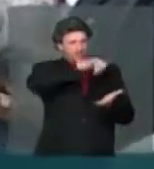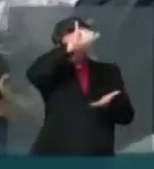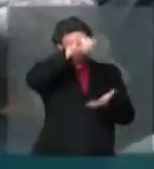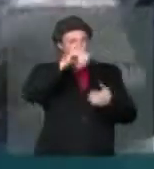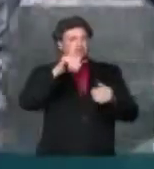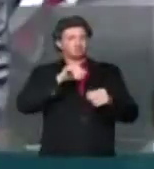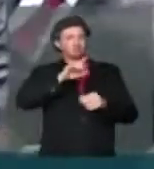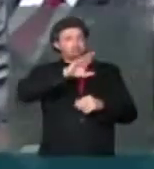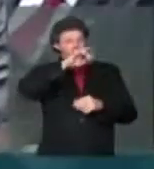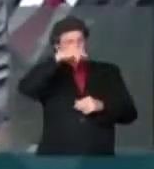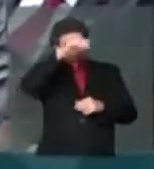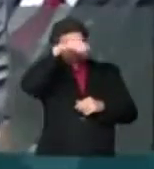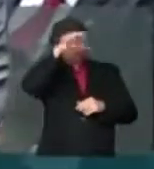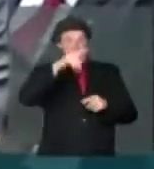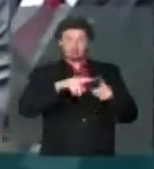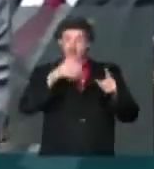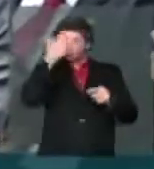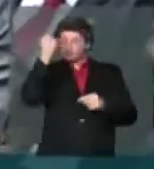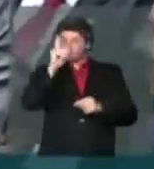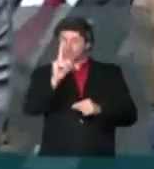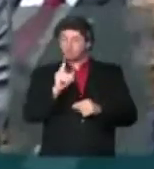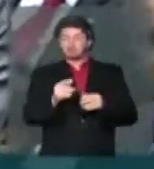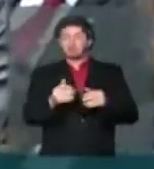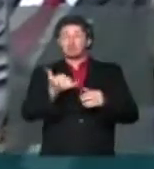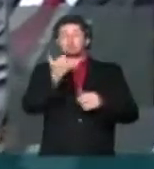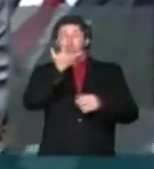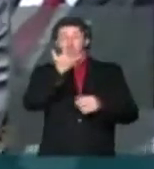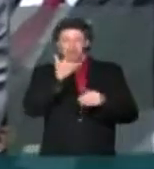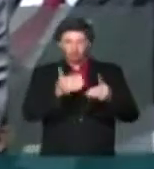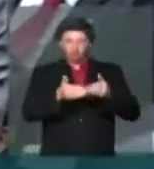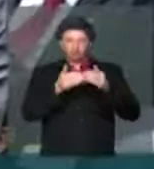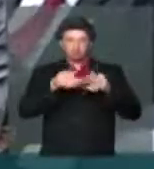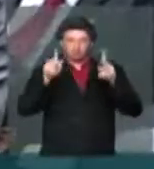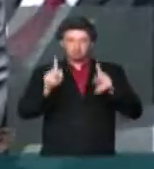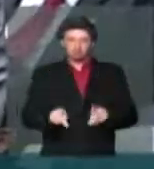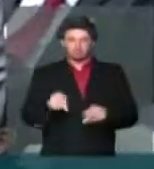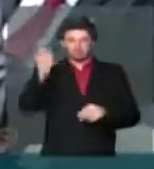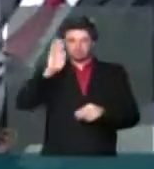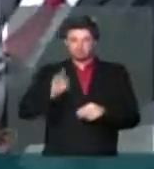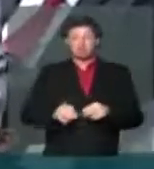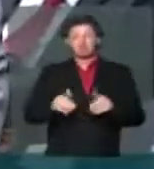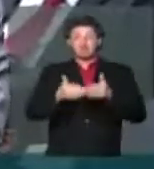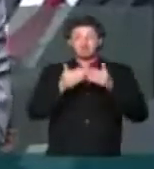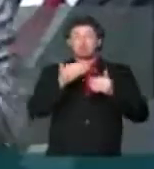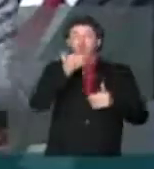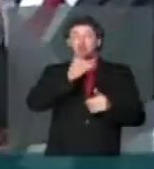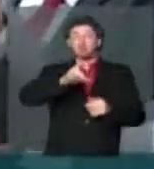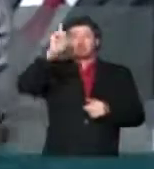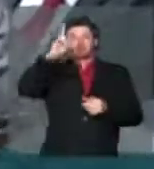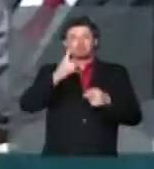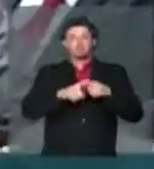avião, mas não esqueça de pedir muito perdão ao povo brasileiro e a Deus por